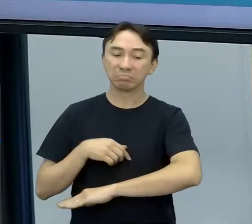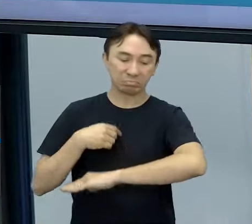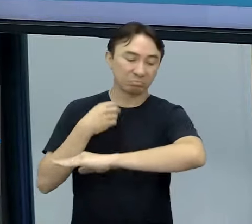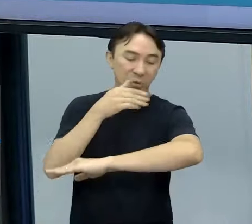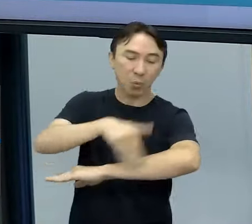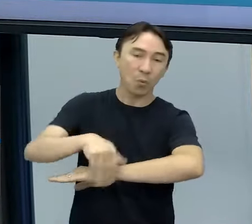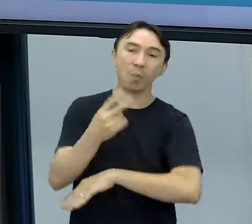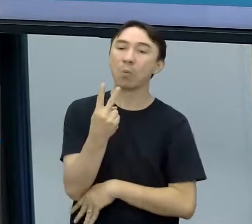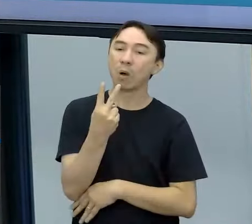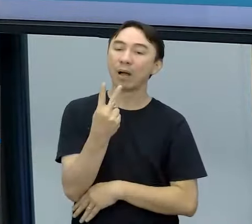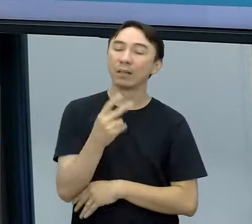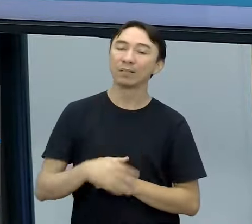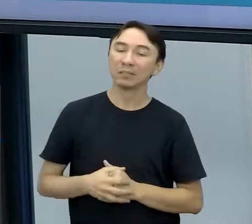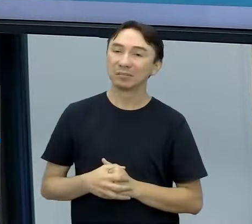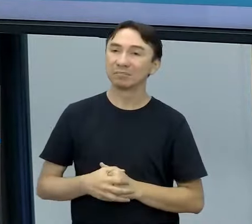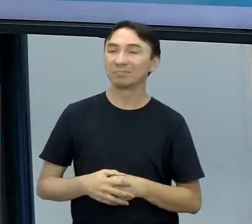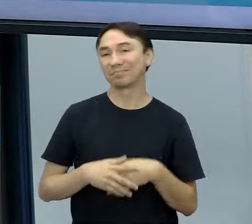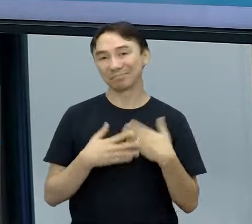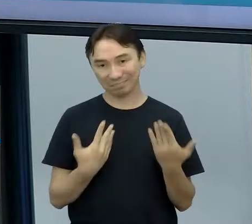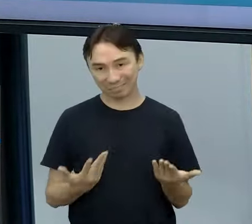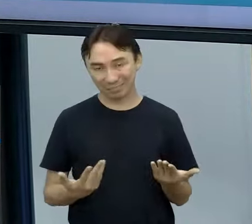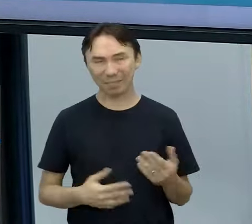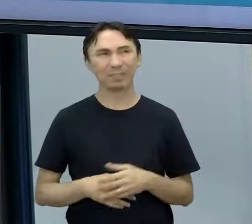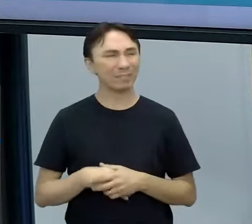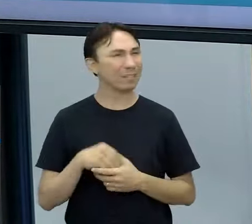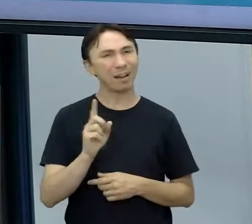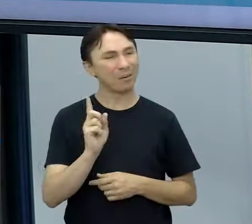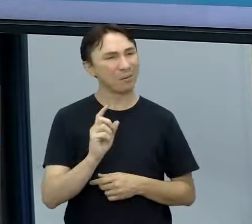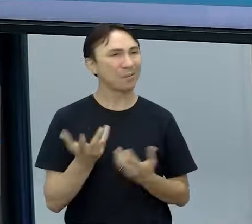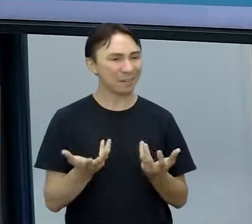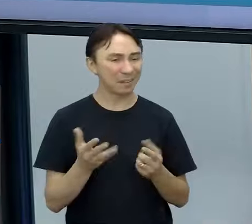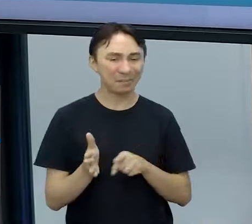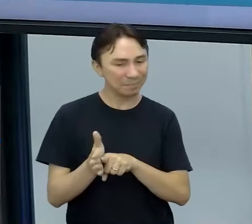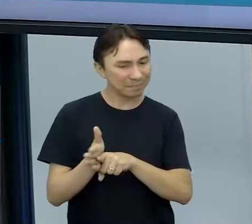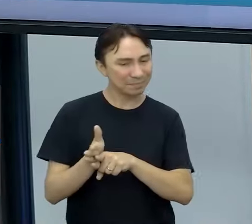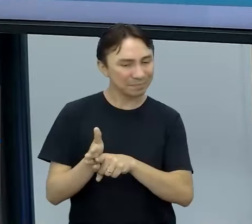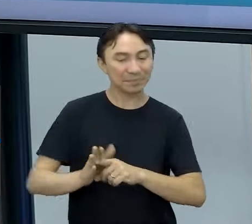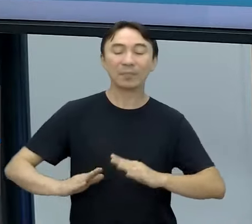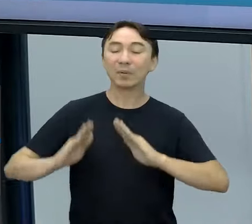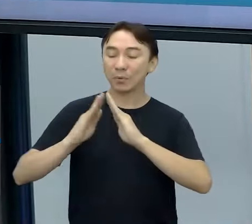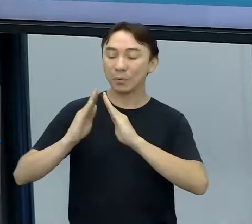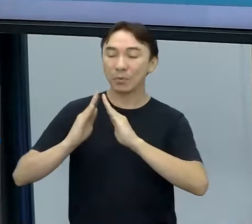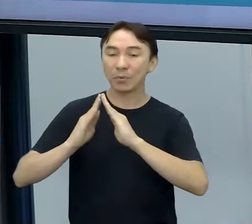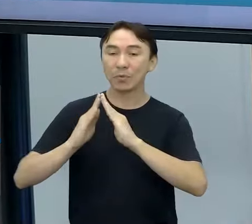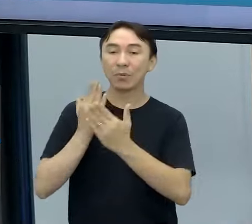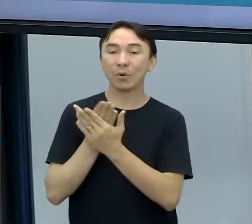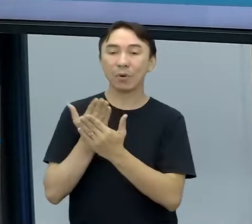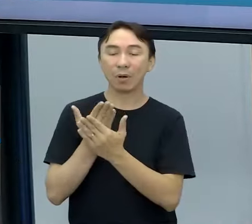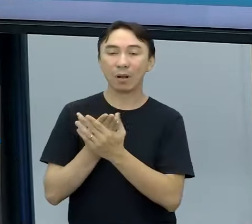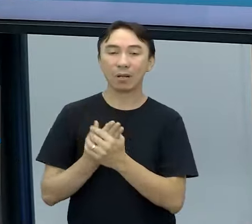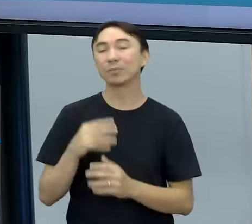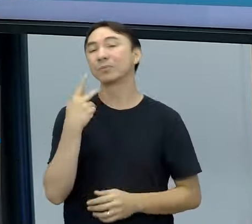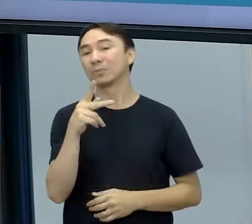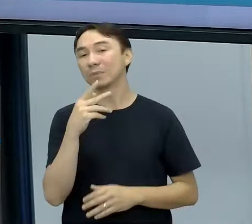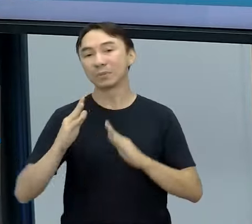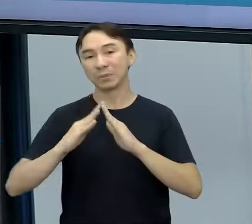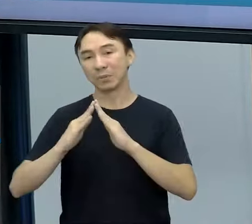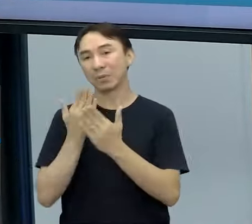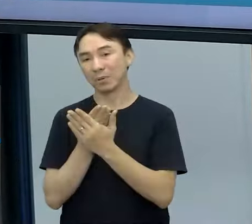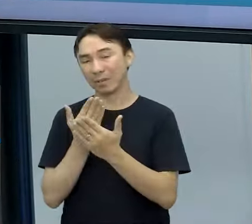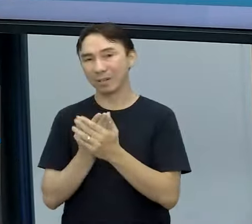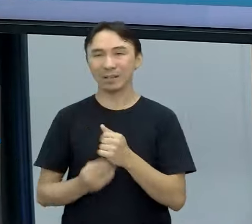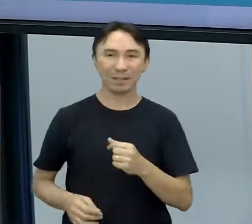pesquisa na escola. Tá, você quer fazer a pesquisa na escola. Agora, se você vai fazer a pesquisa na escola, primeiro, será que sua escola é grande ou pequena? Quantos alunos tem?